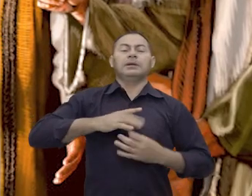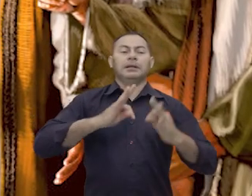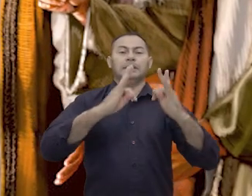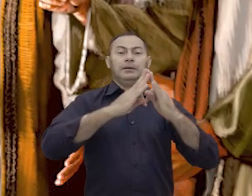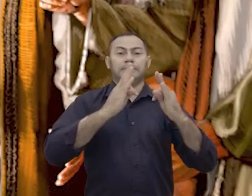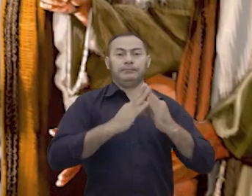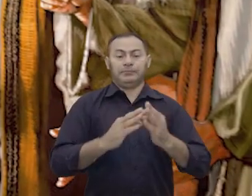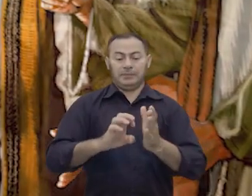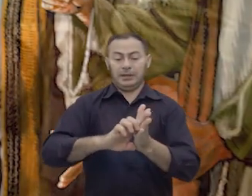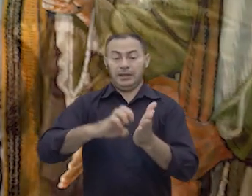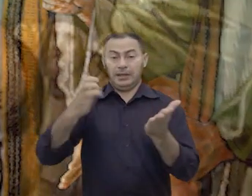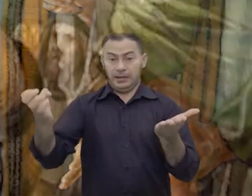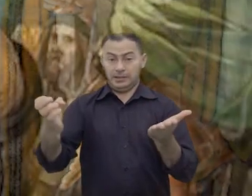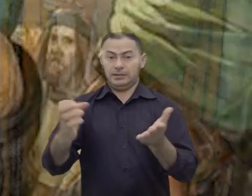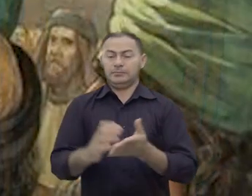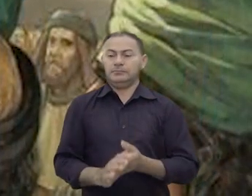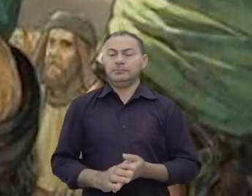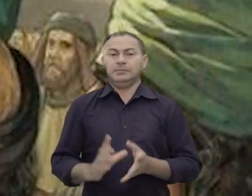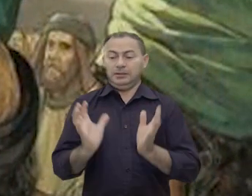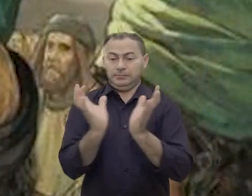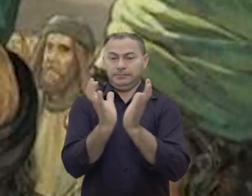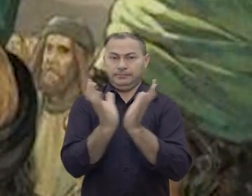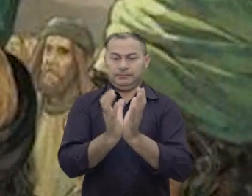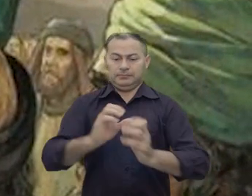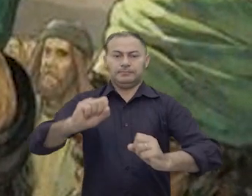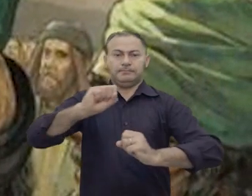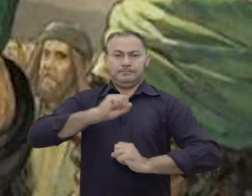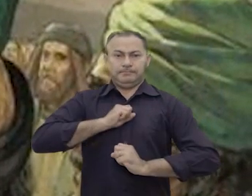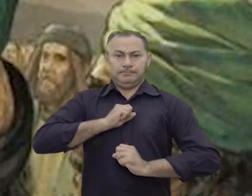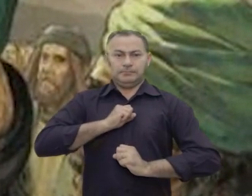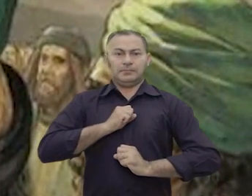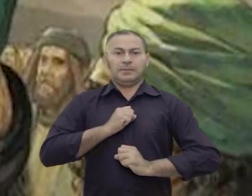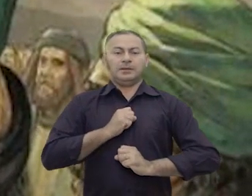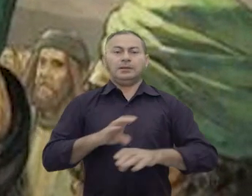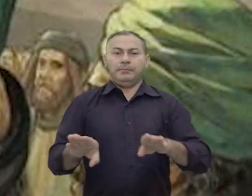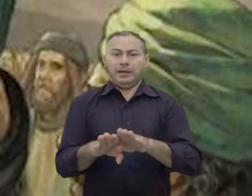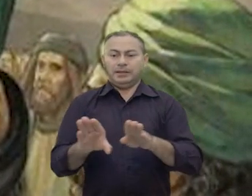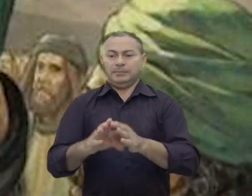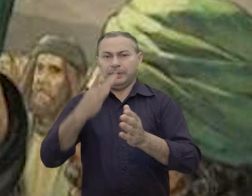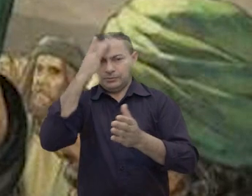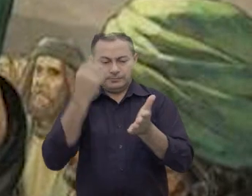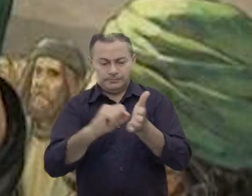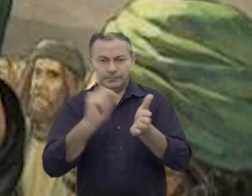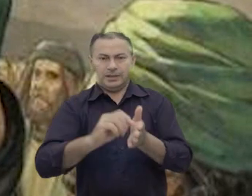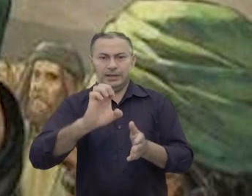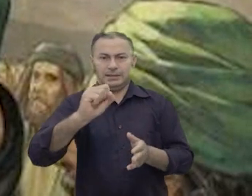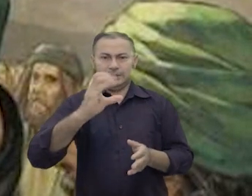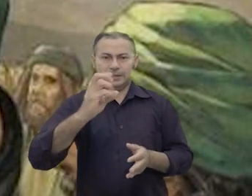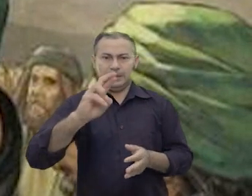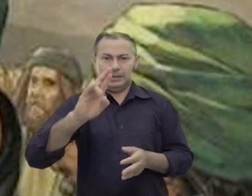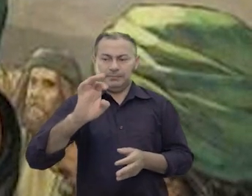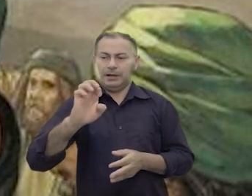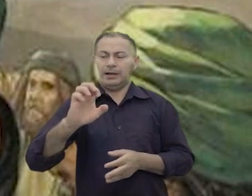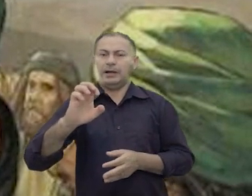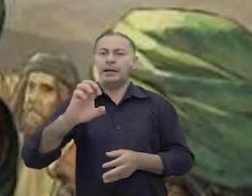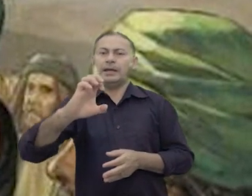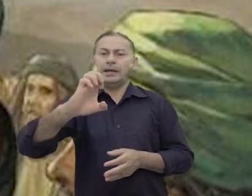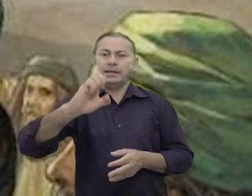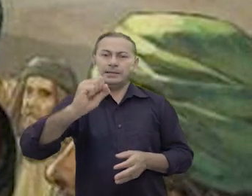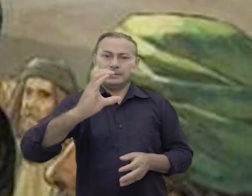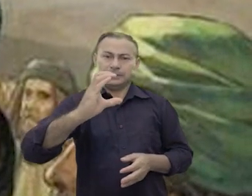naquele templo. Esdras levou uma equipe de sacerdotes e escribas que com ele, após o